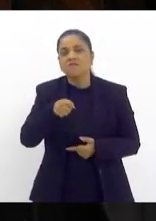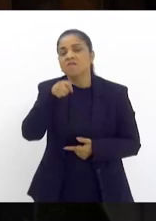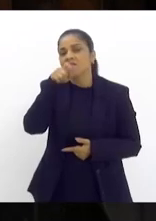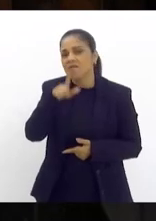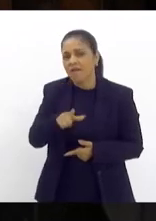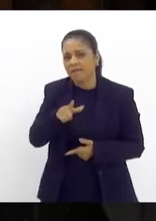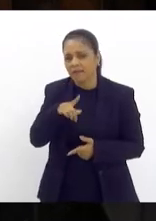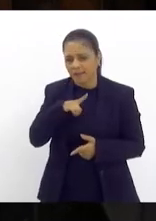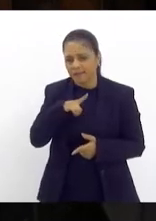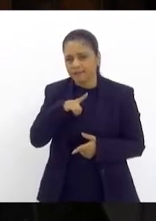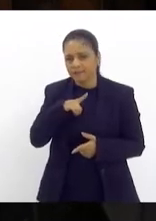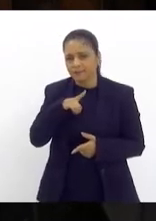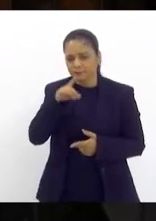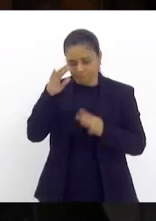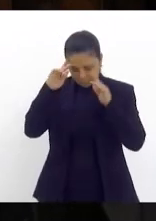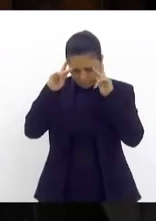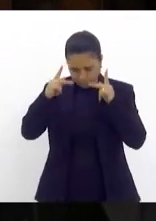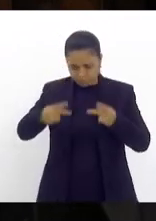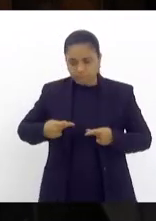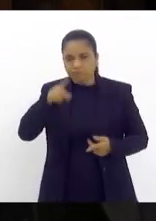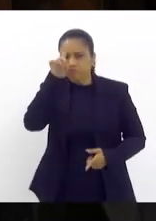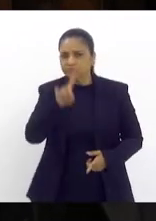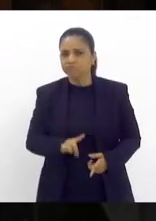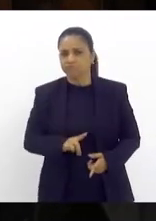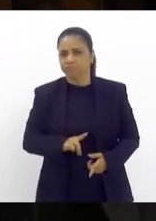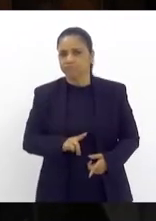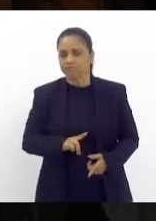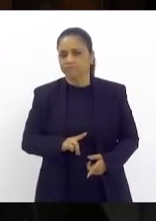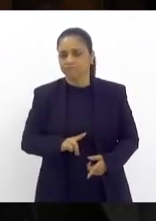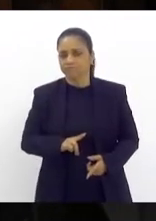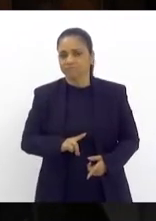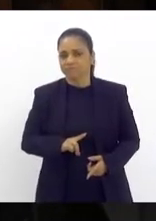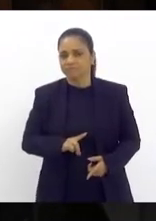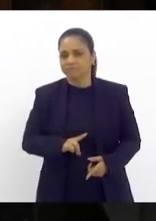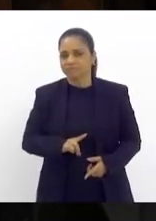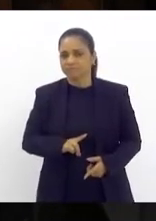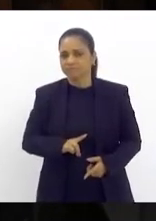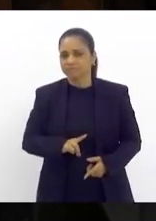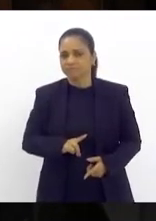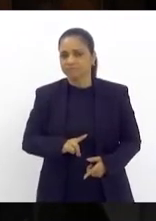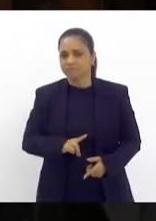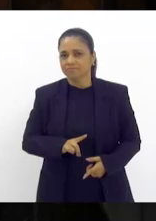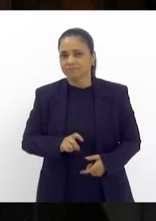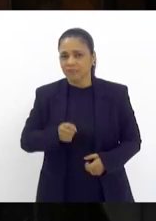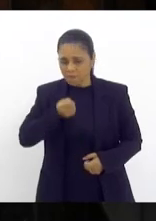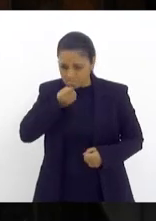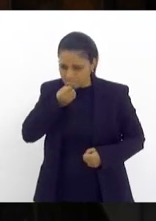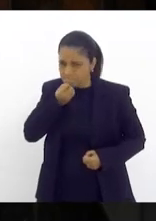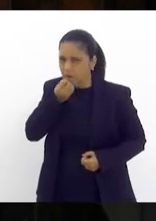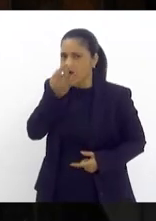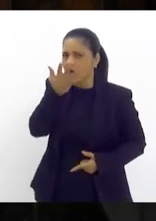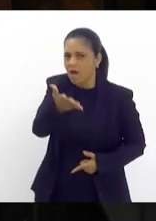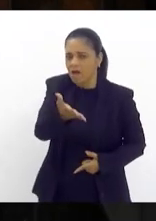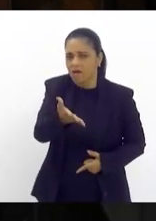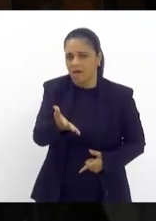de dignidade humana tem que, de fato, se rebelar, senhora presidente.